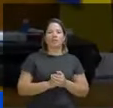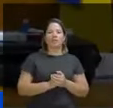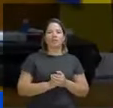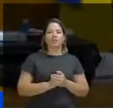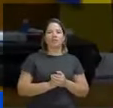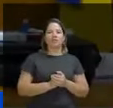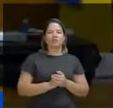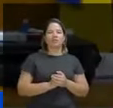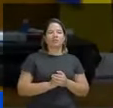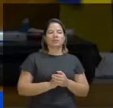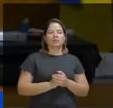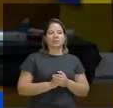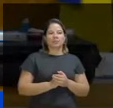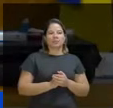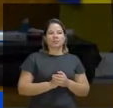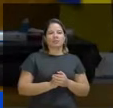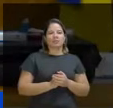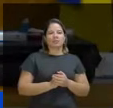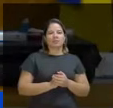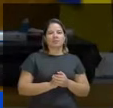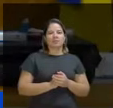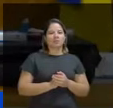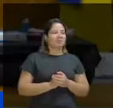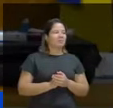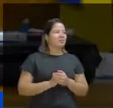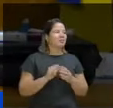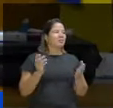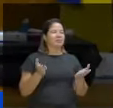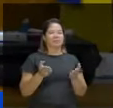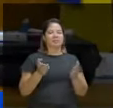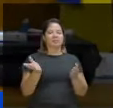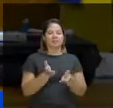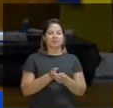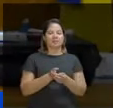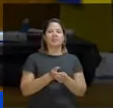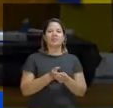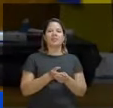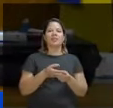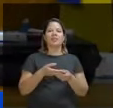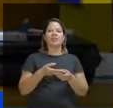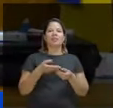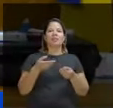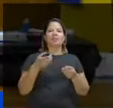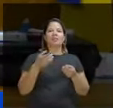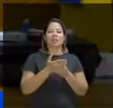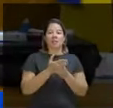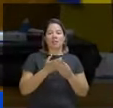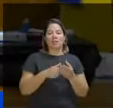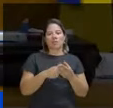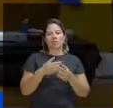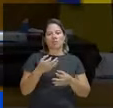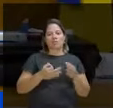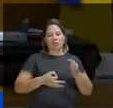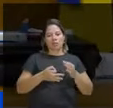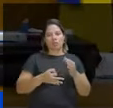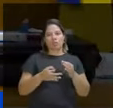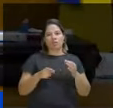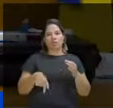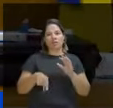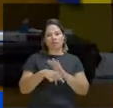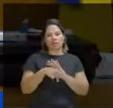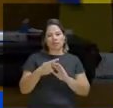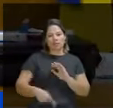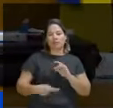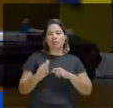breve. Julgaremos apenas 2 processos, porque os demais retiraremos de no pauta. canto direito superior, ao logo do TRE, no canto direito